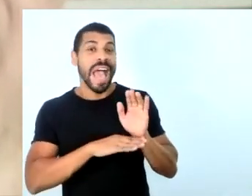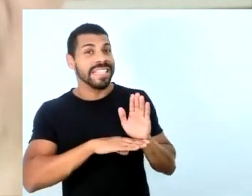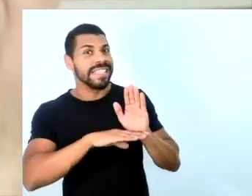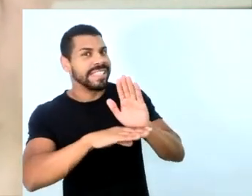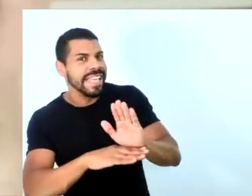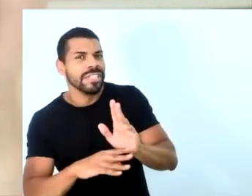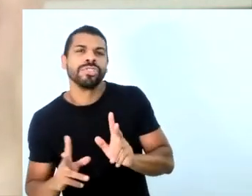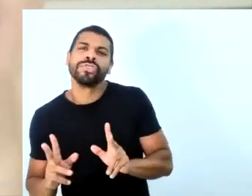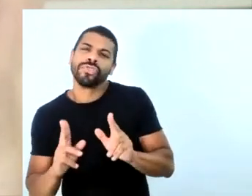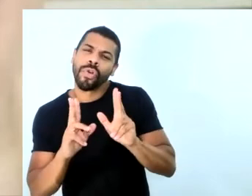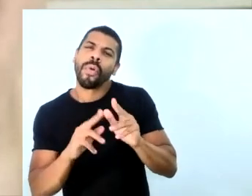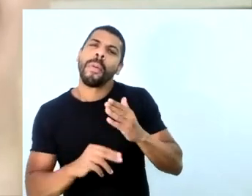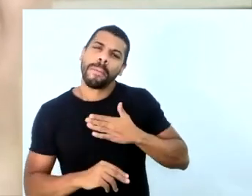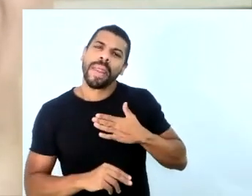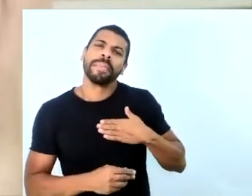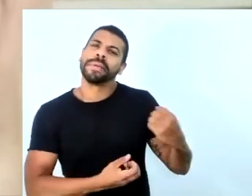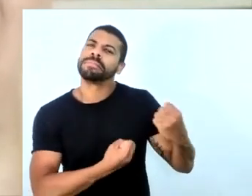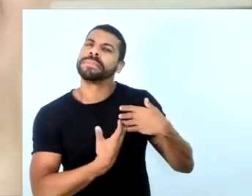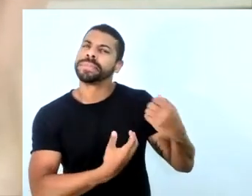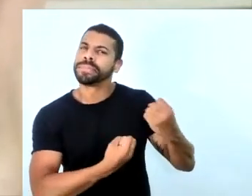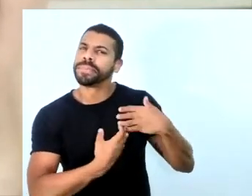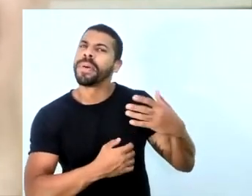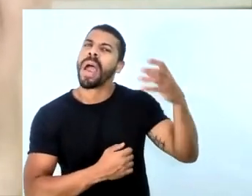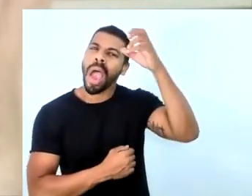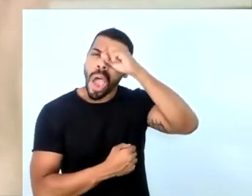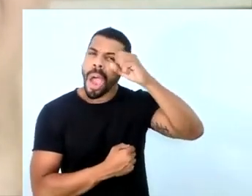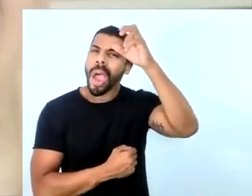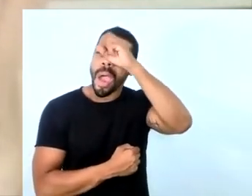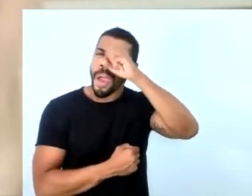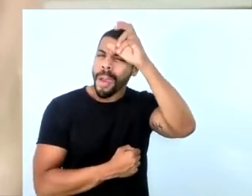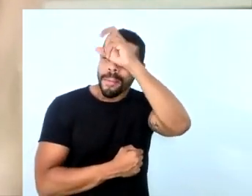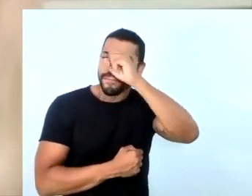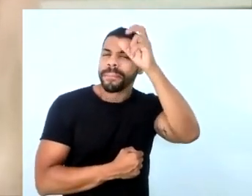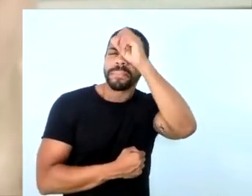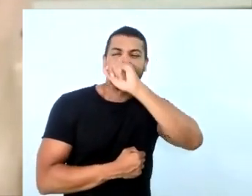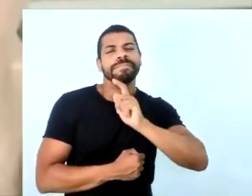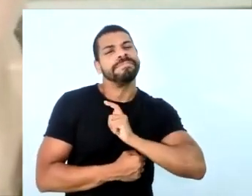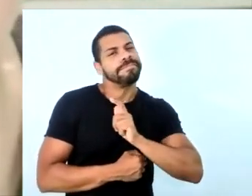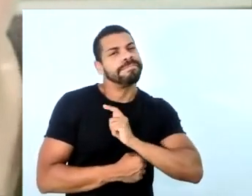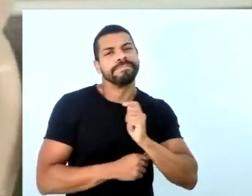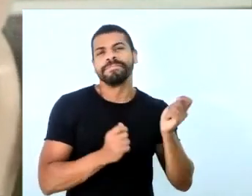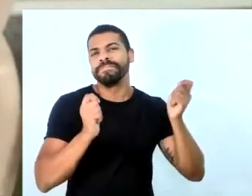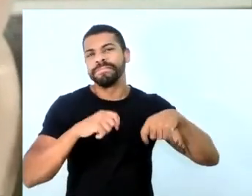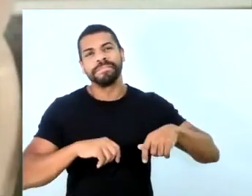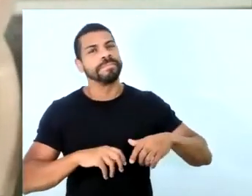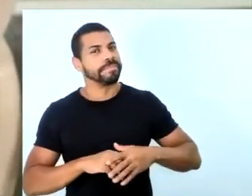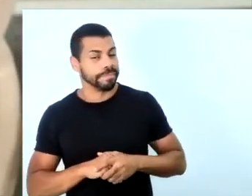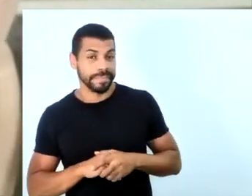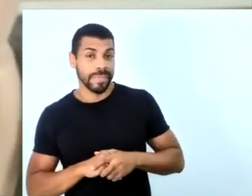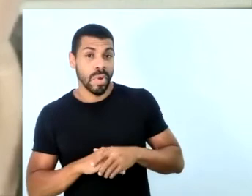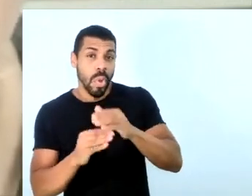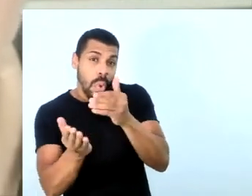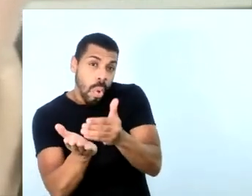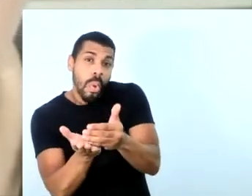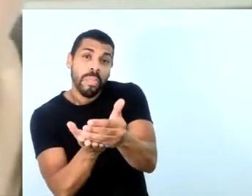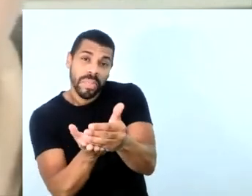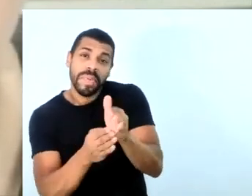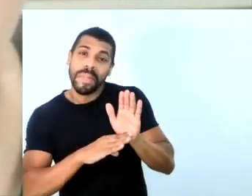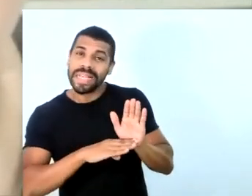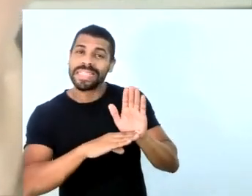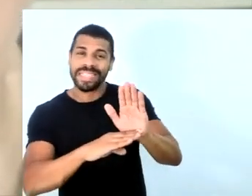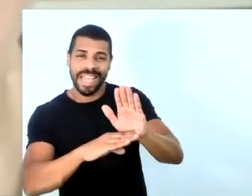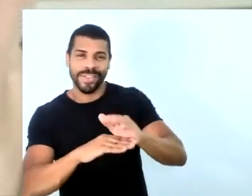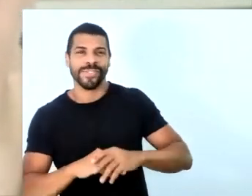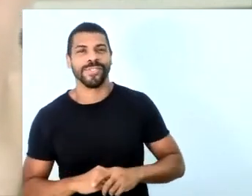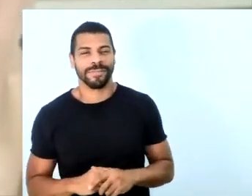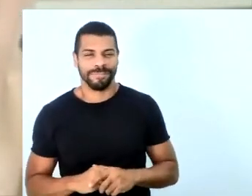acho que a assistência de montagem foi minha escola, sabe? E a escola de vários montadores que eu conheço foi meu grande aprendizado. Eu começaria